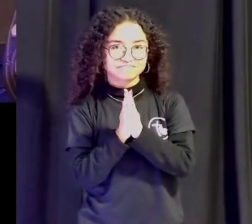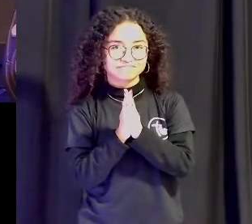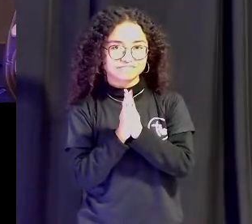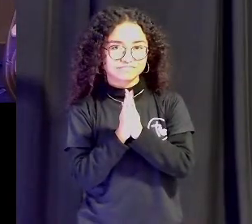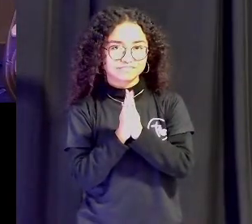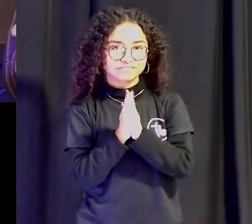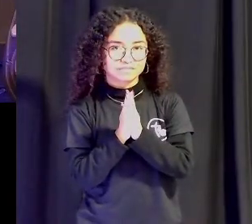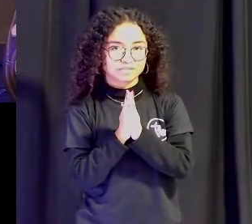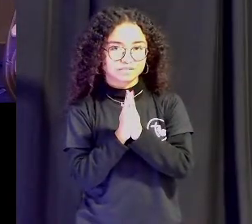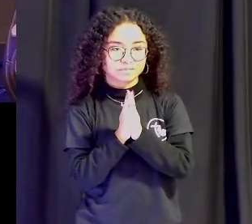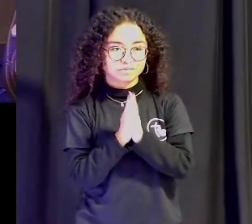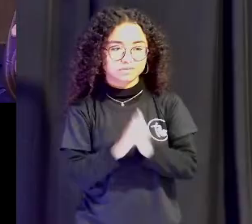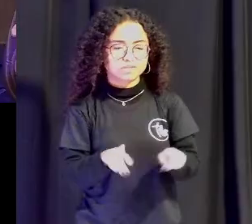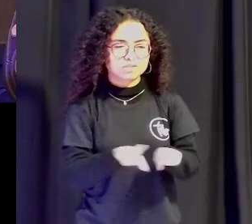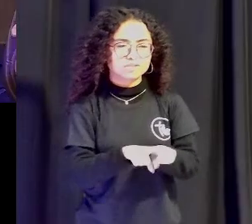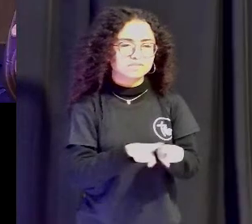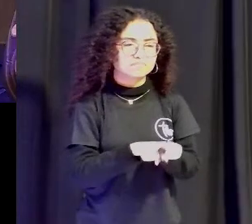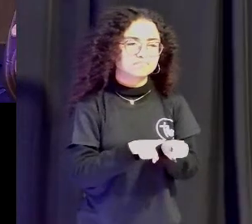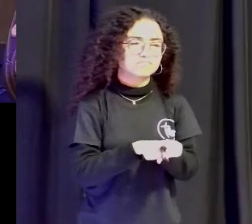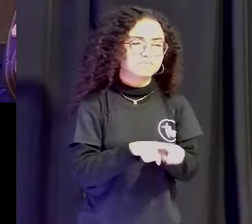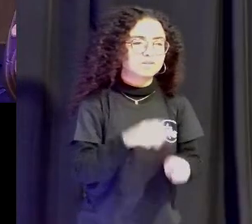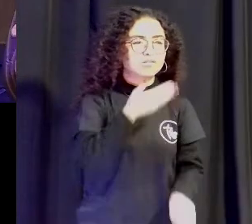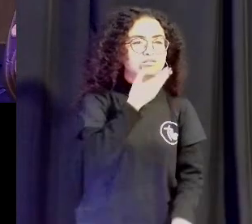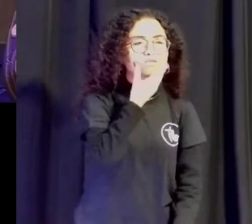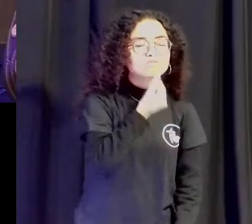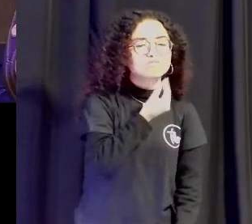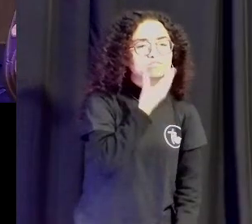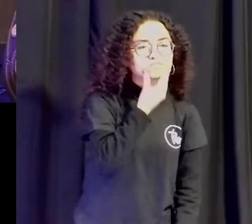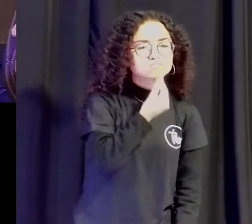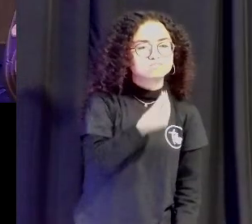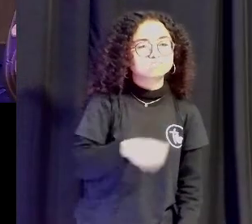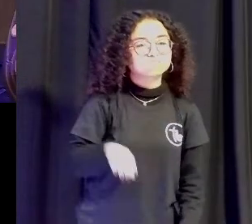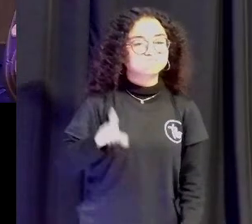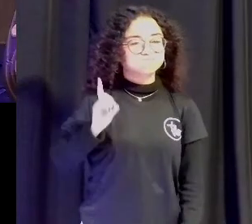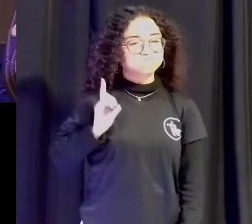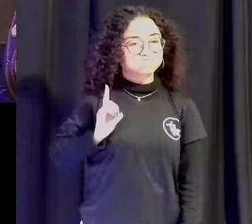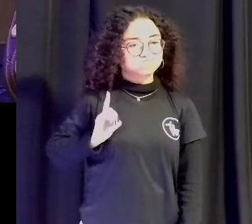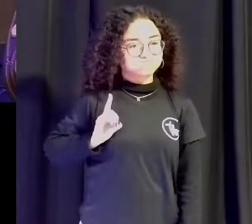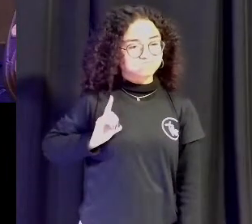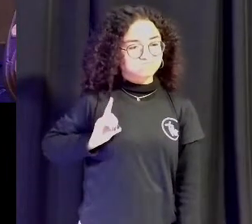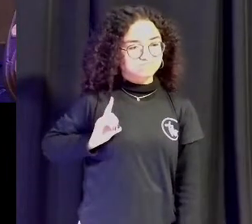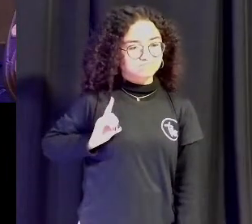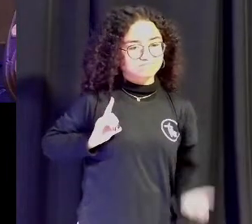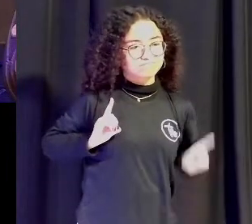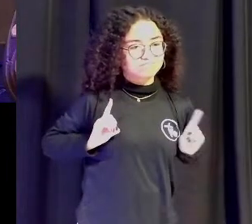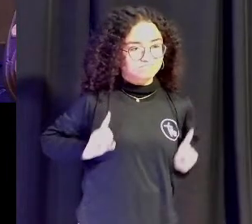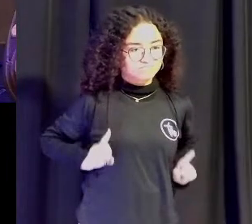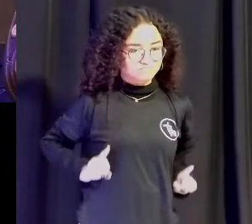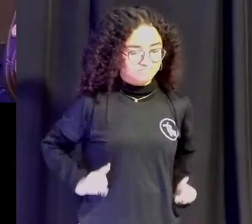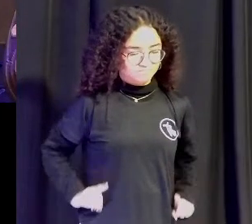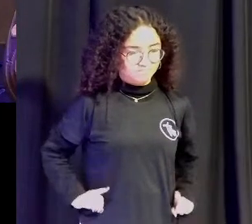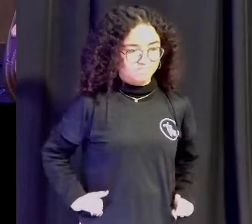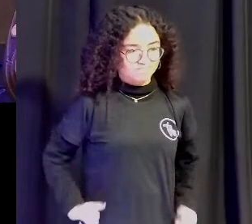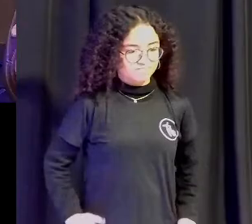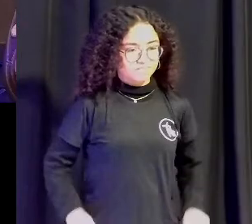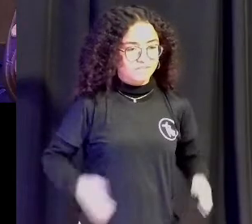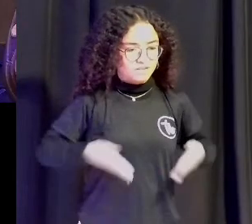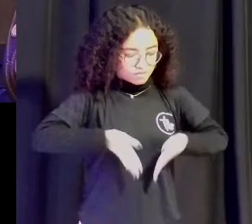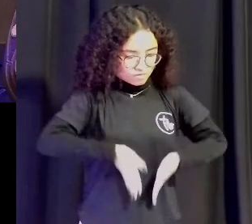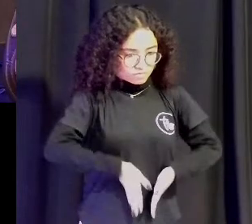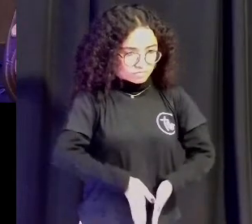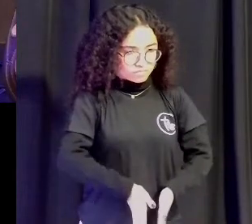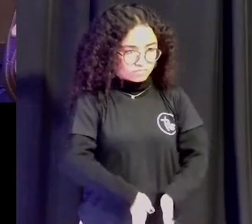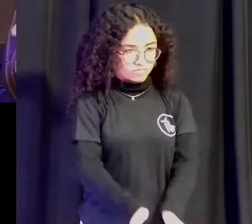Estava sendo levado um homem coxo de nascença, que diariamente era colocado à porta do